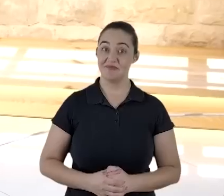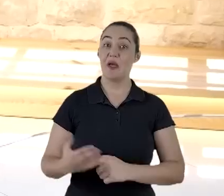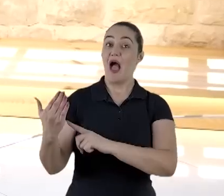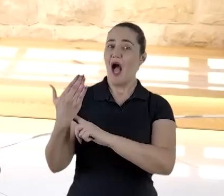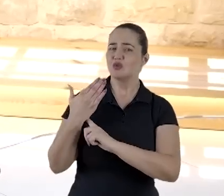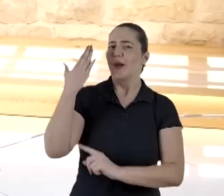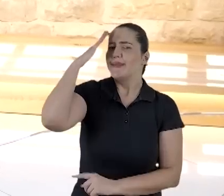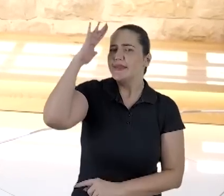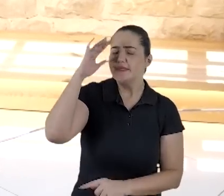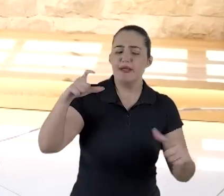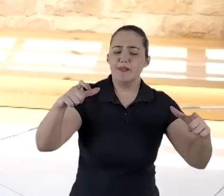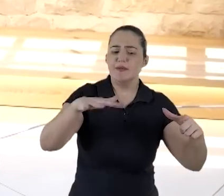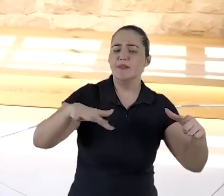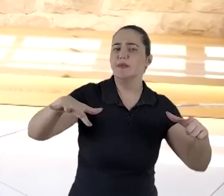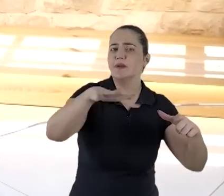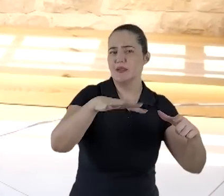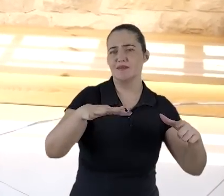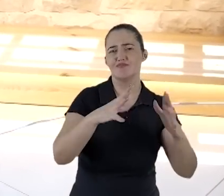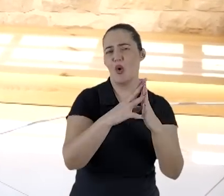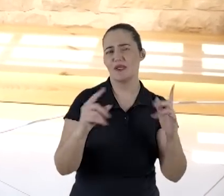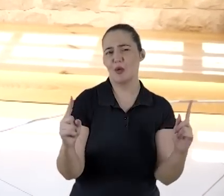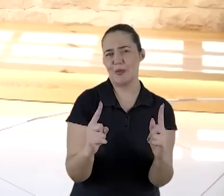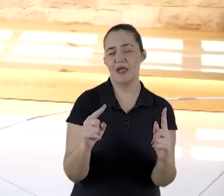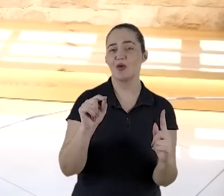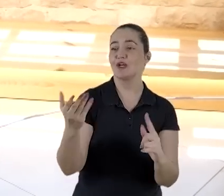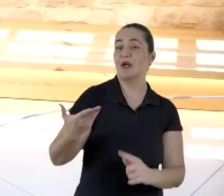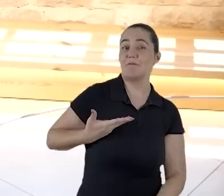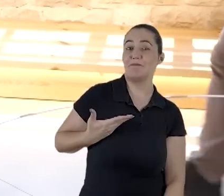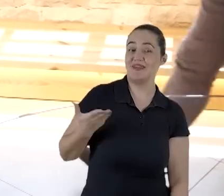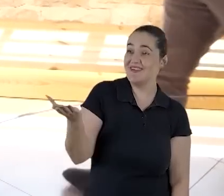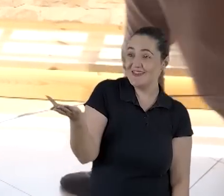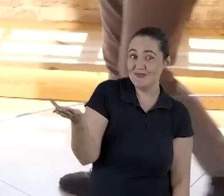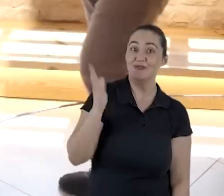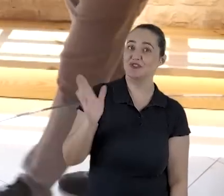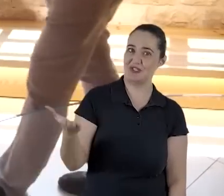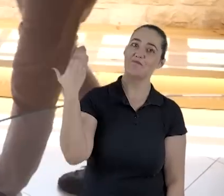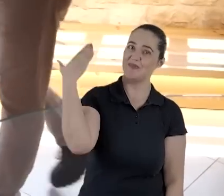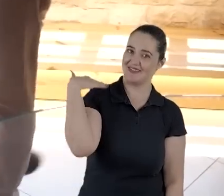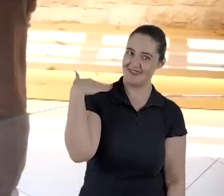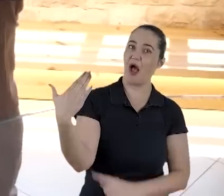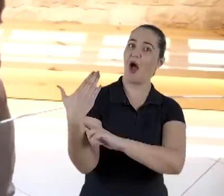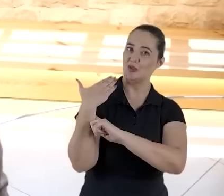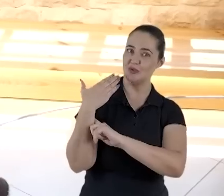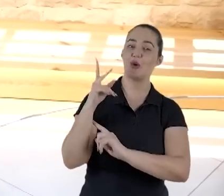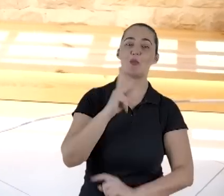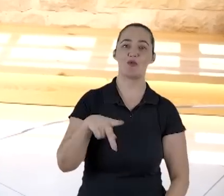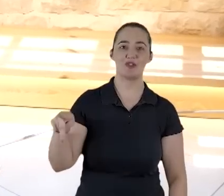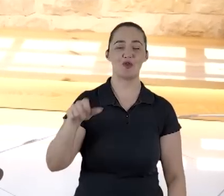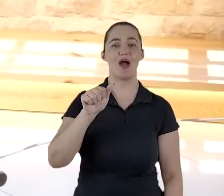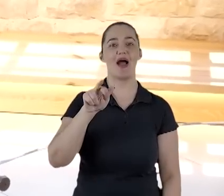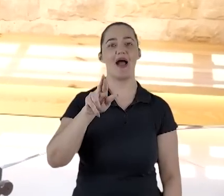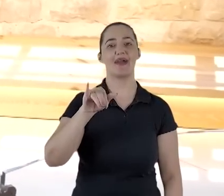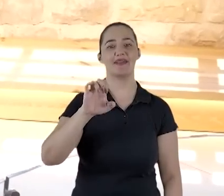E para me ajudar a entender um pouco essa maquete aqui e também partilhar com vocês, eu quero chamar um amigo que já esteve conosco no outro programa Evidências,